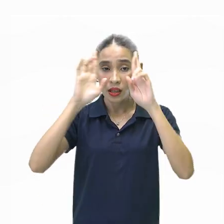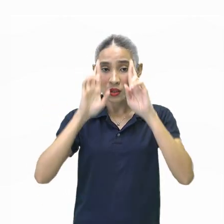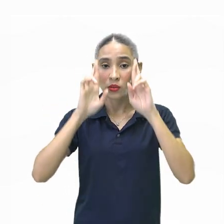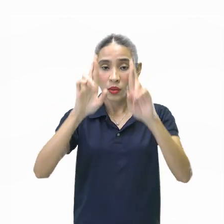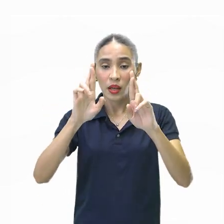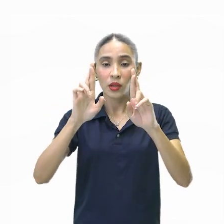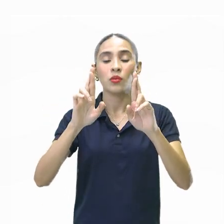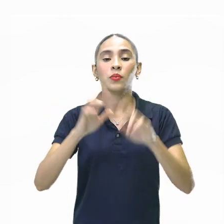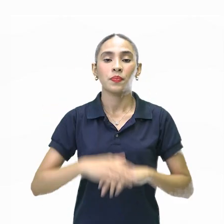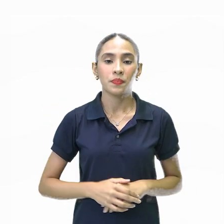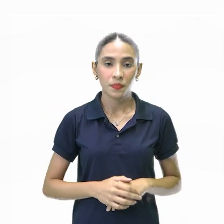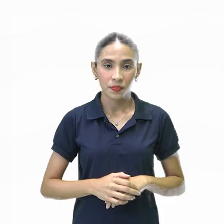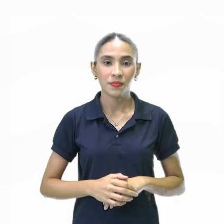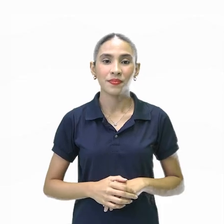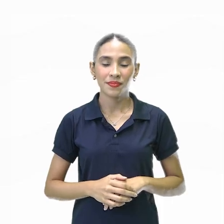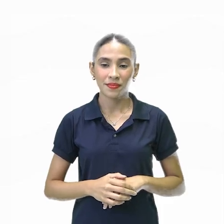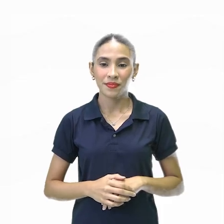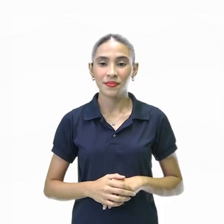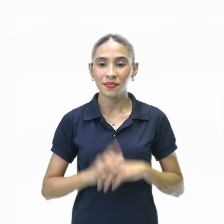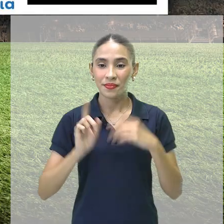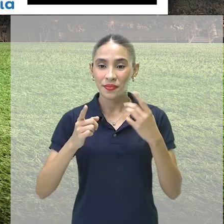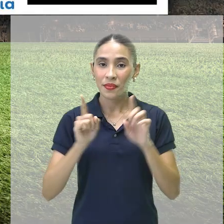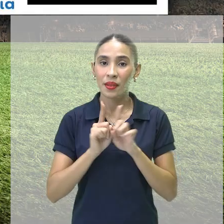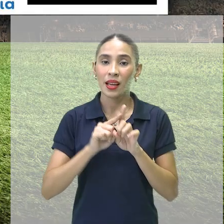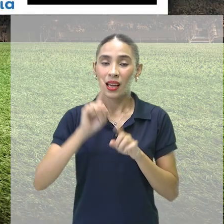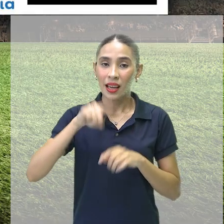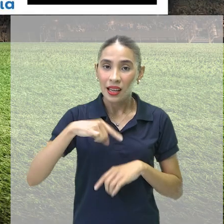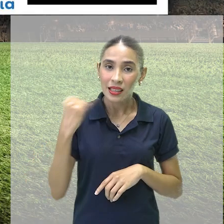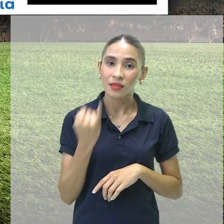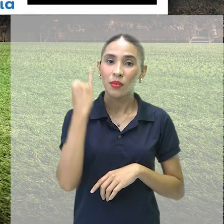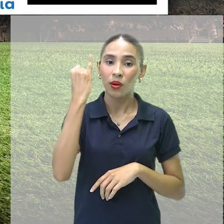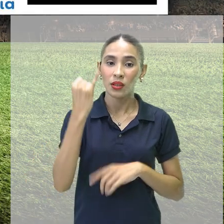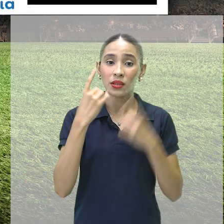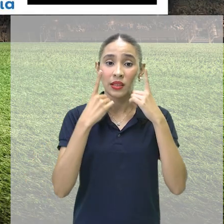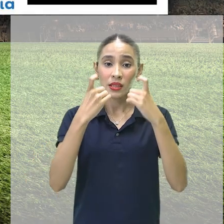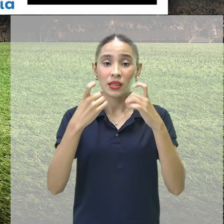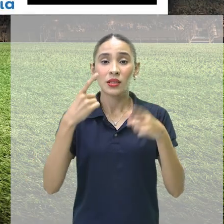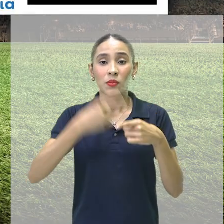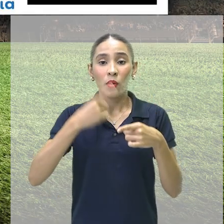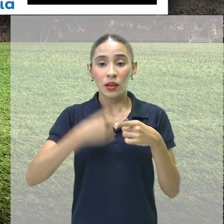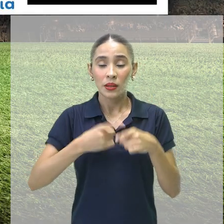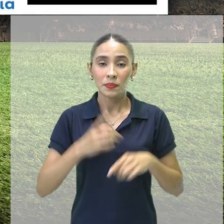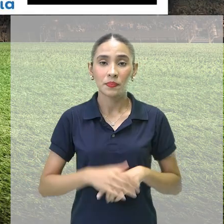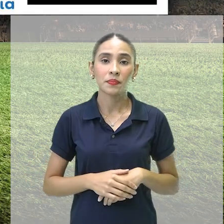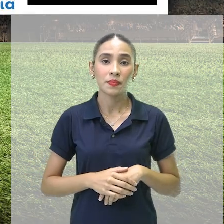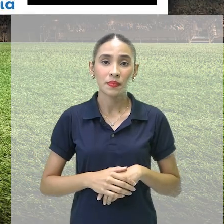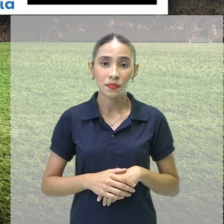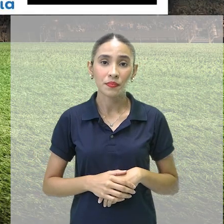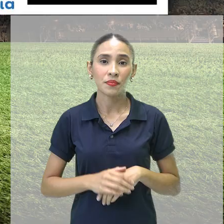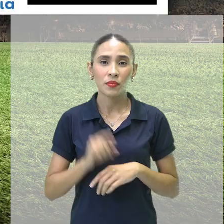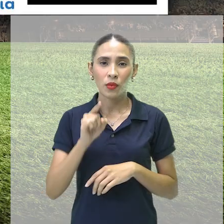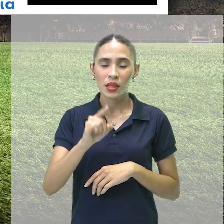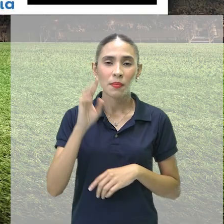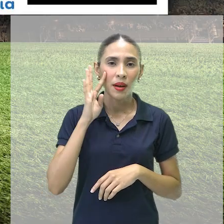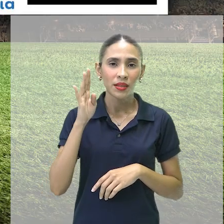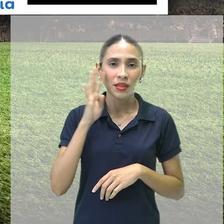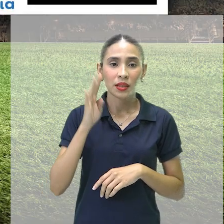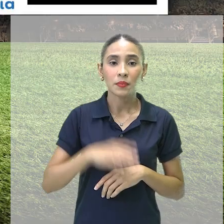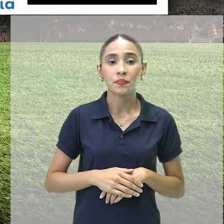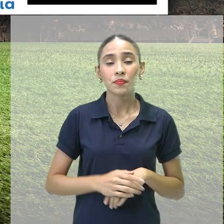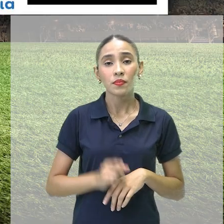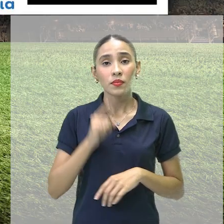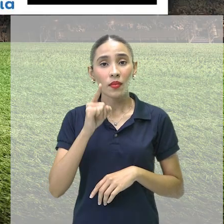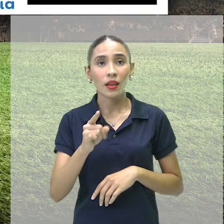esportivo. E isso é bastante interessante de se falar, por quê? Porque imagina só, você com o